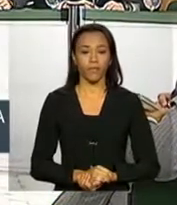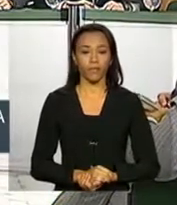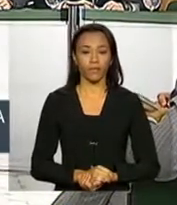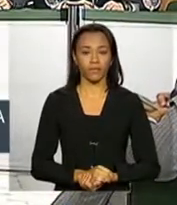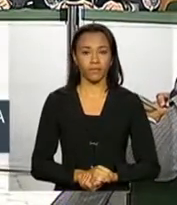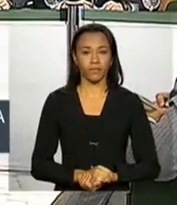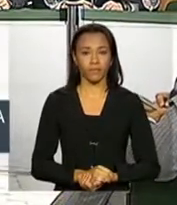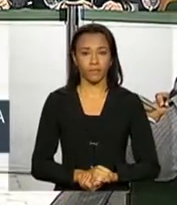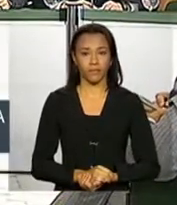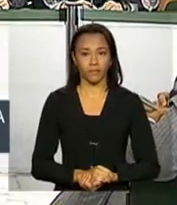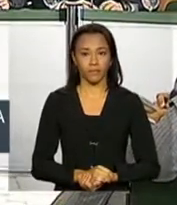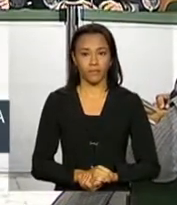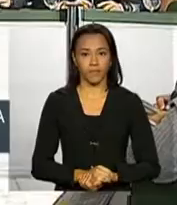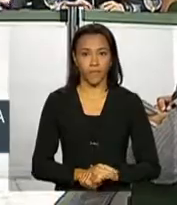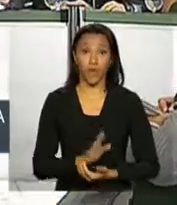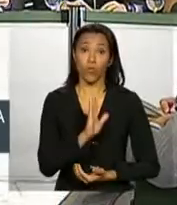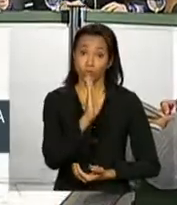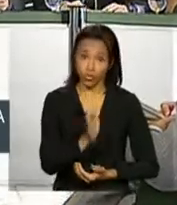Na verdade, como